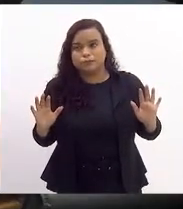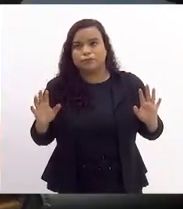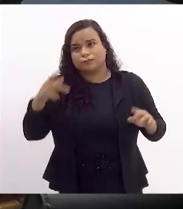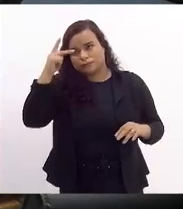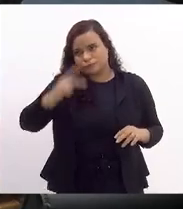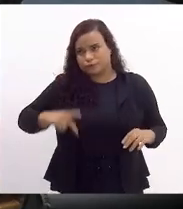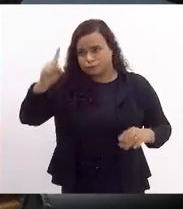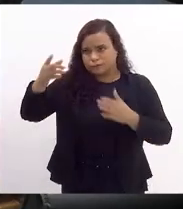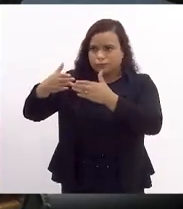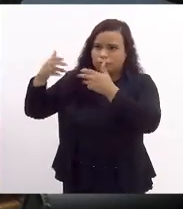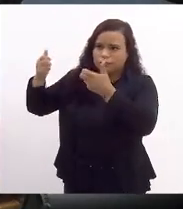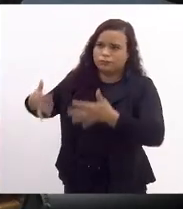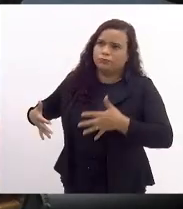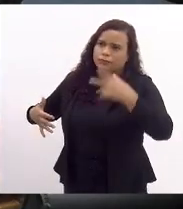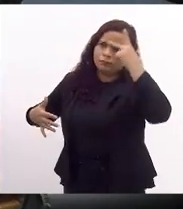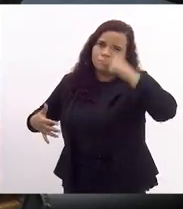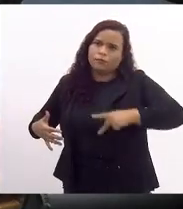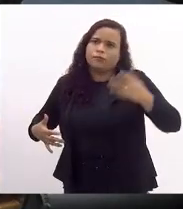Presidente Prudente